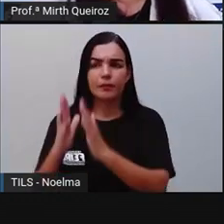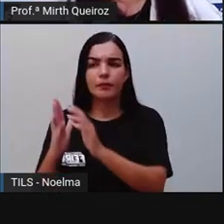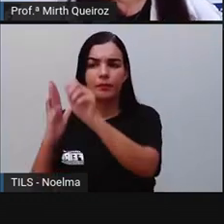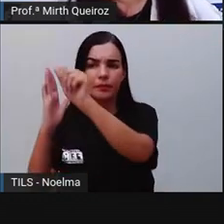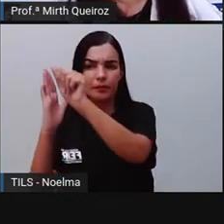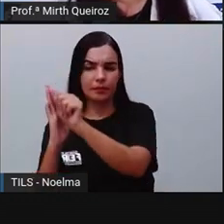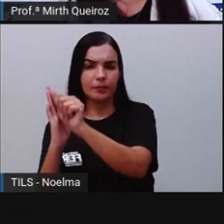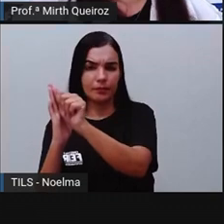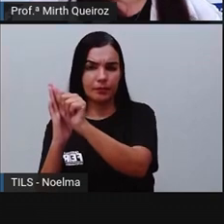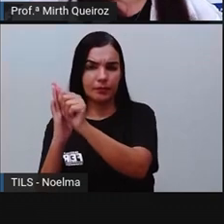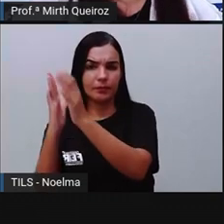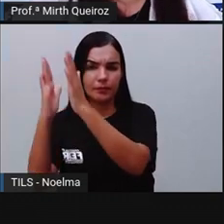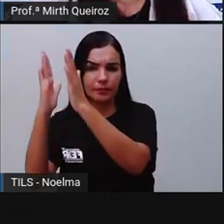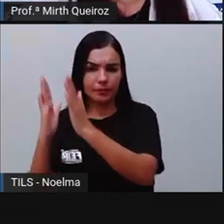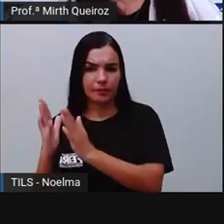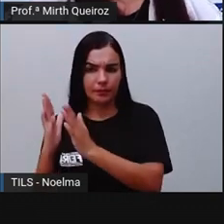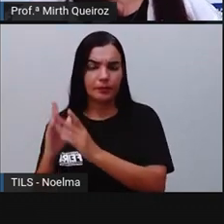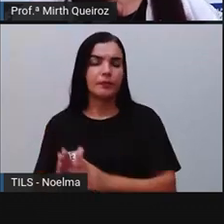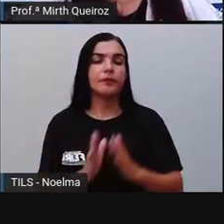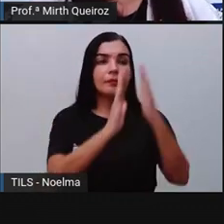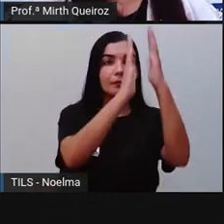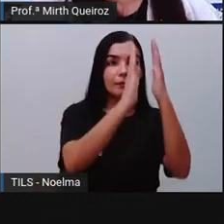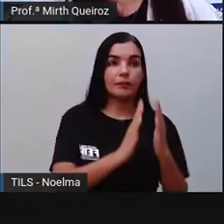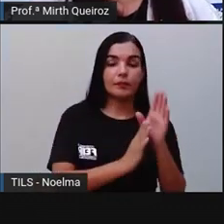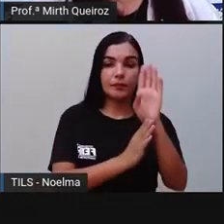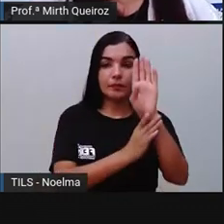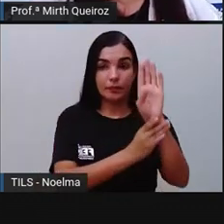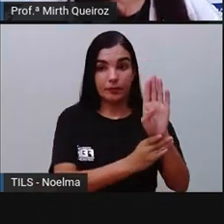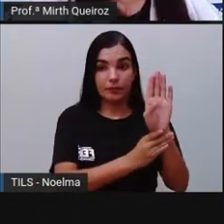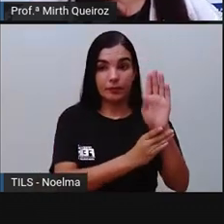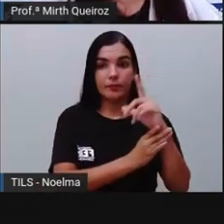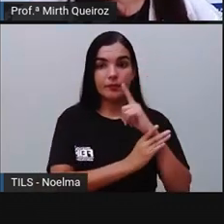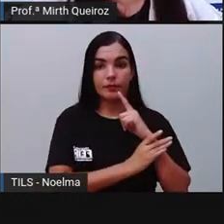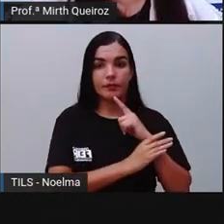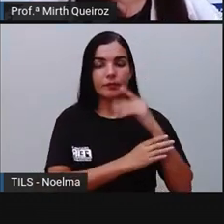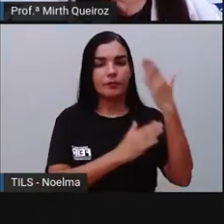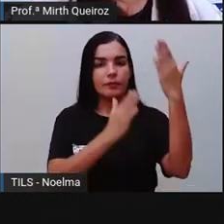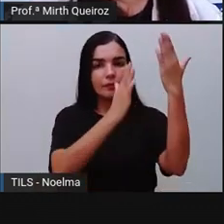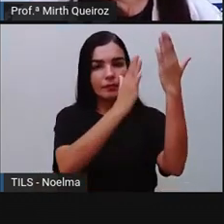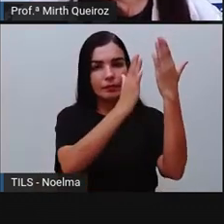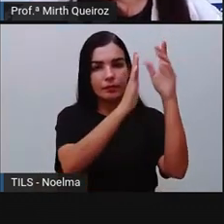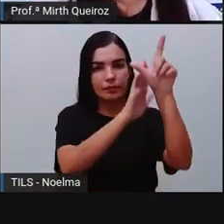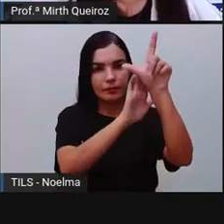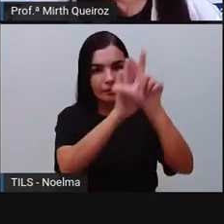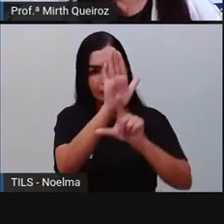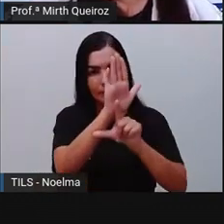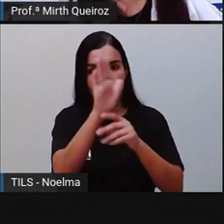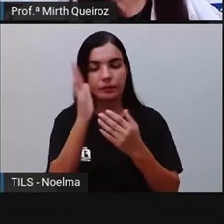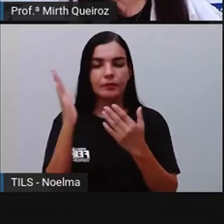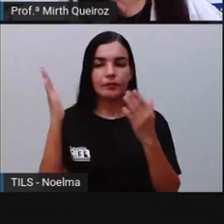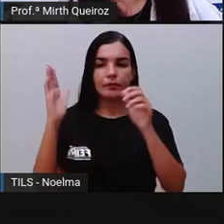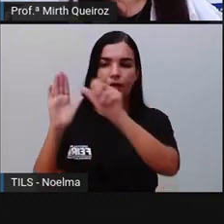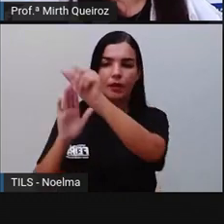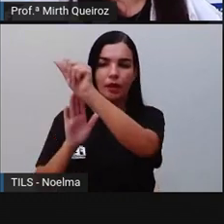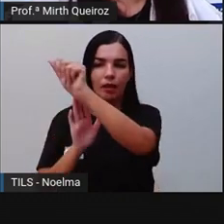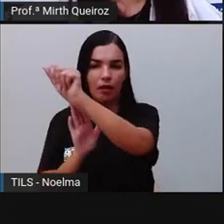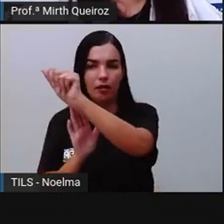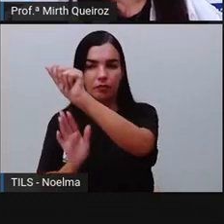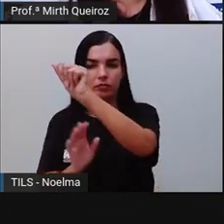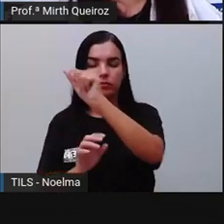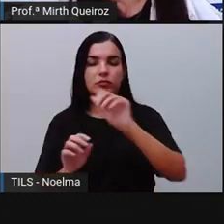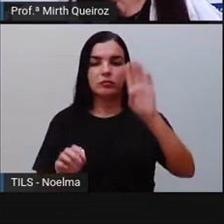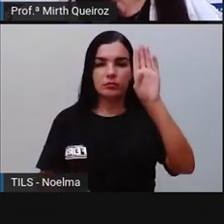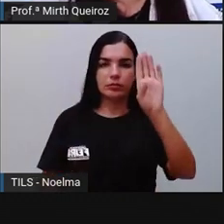Ana Júlia, Pedro, Júlia e Laís. Na coluna B nós temos Fábio, Gabriel, Marisa e